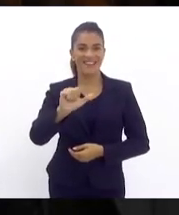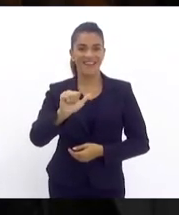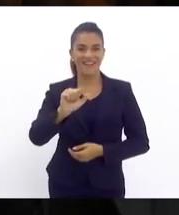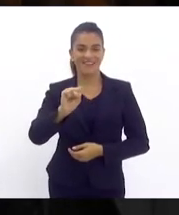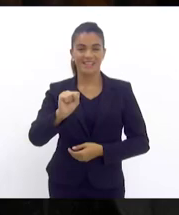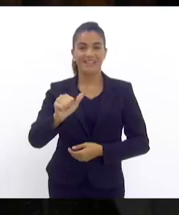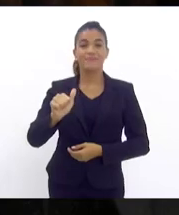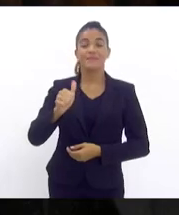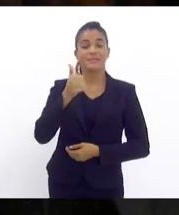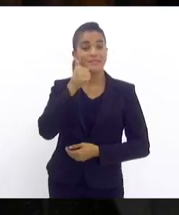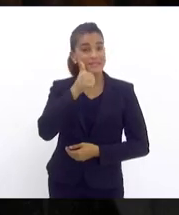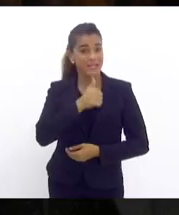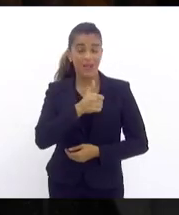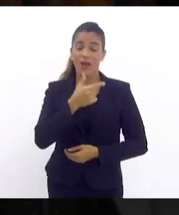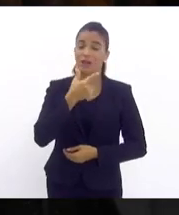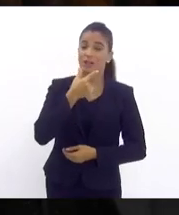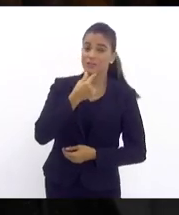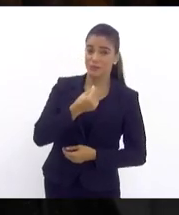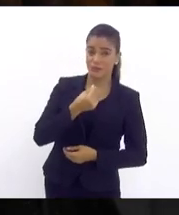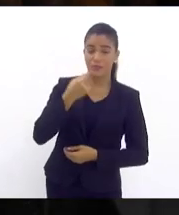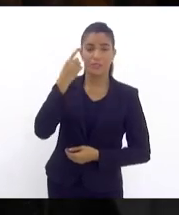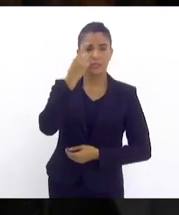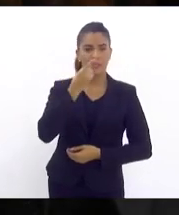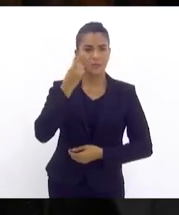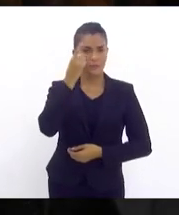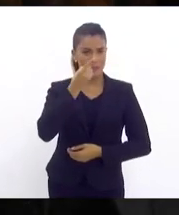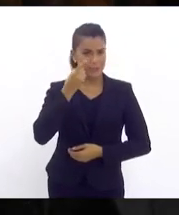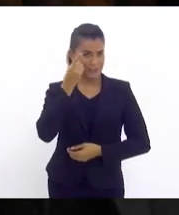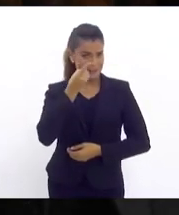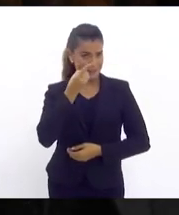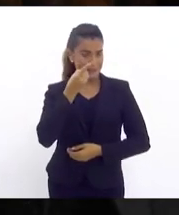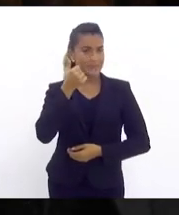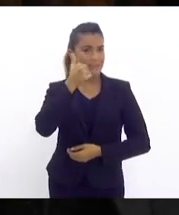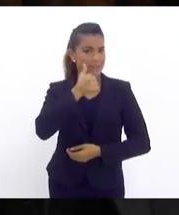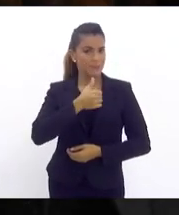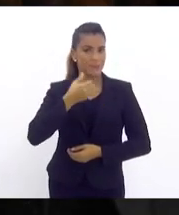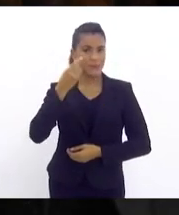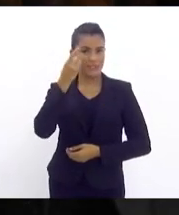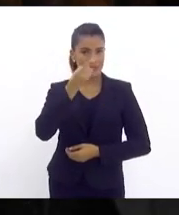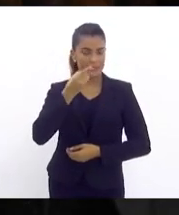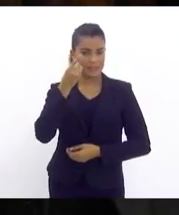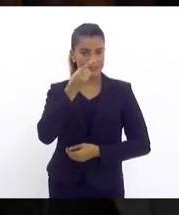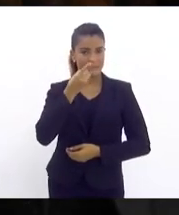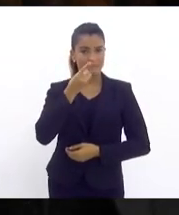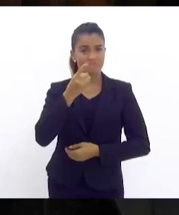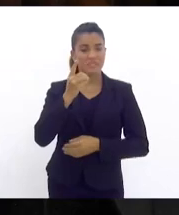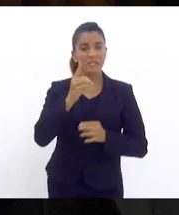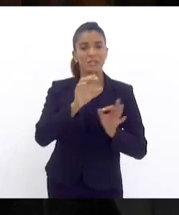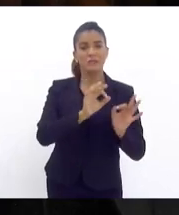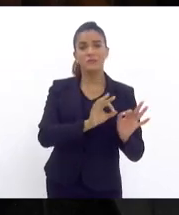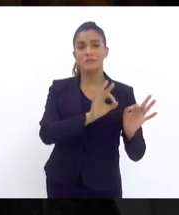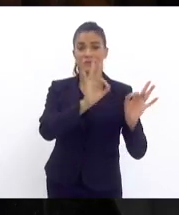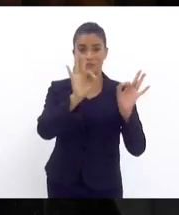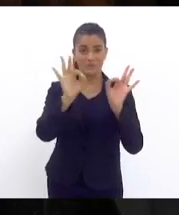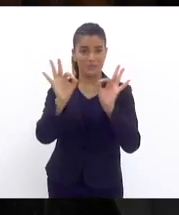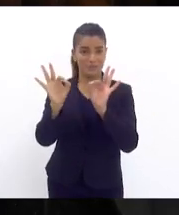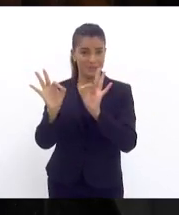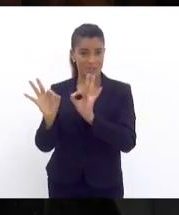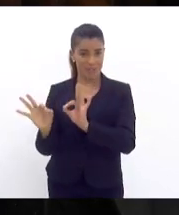senhoras e senhores deputados e deputadas que nos acompanham